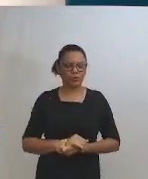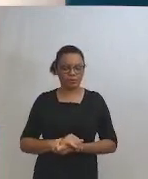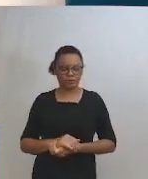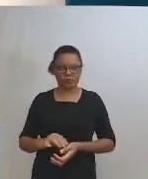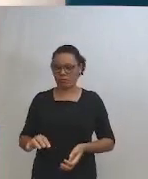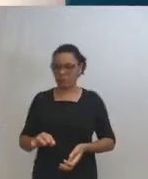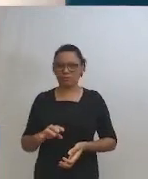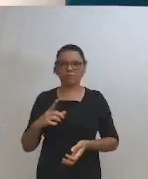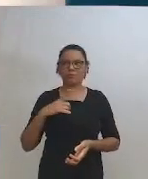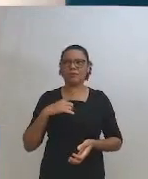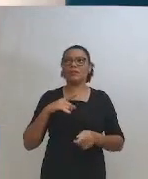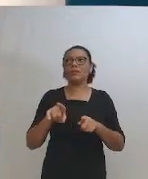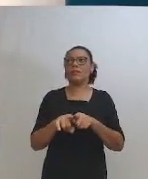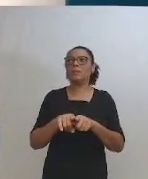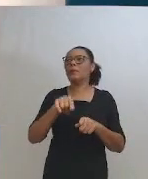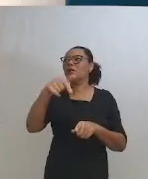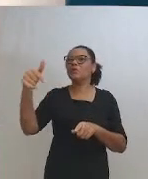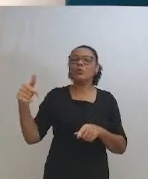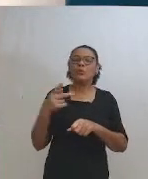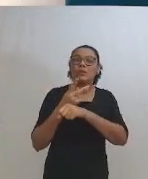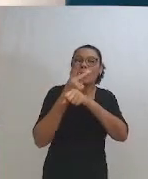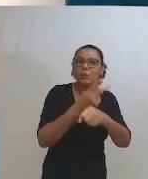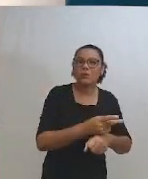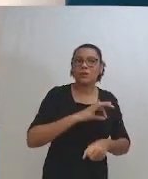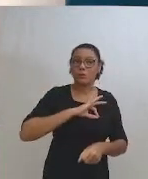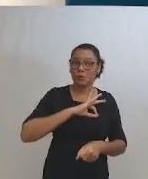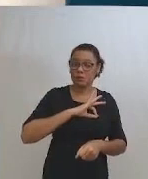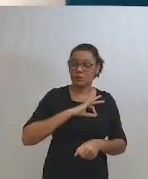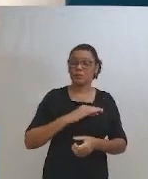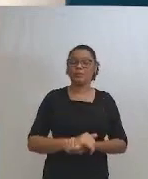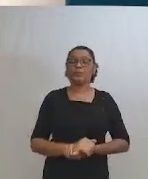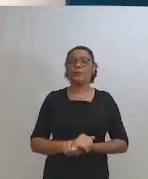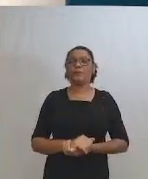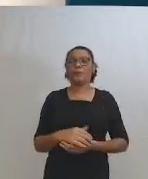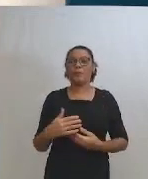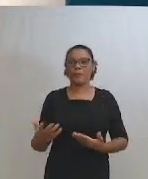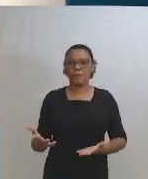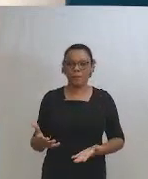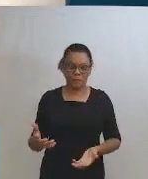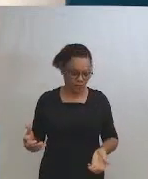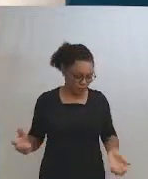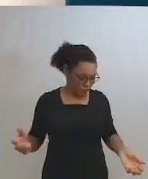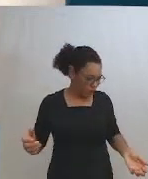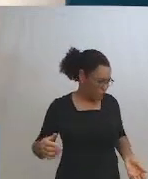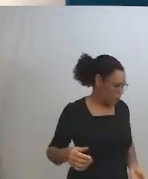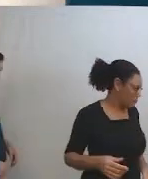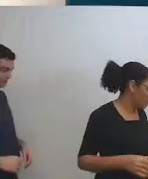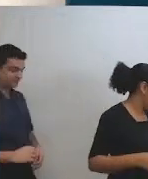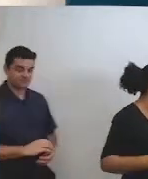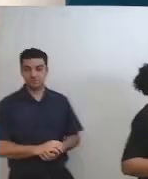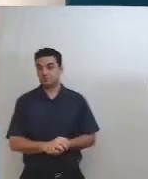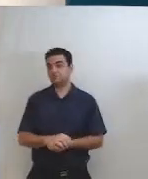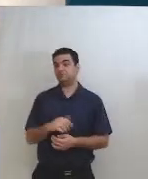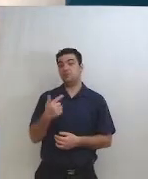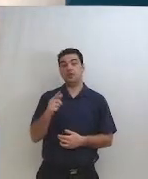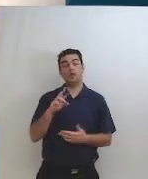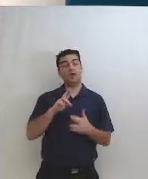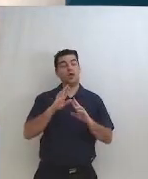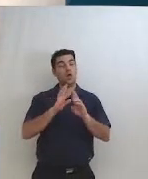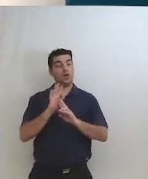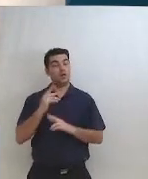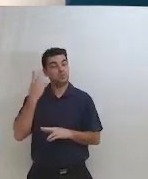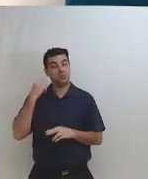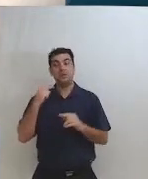nas diligências policiais. Destaca-se também que não existe regramento legal do ordenamento jurídico pátrio acerca da